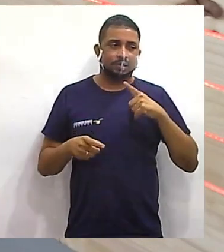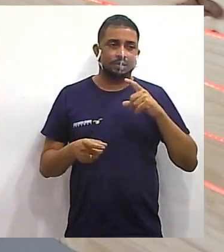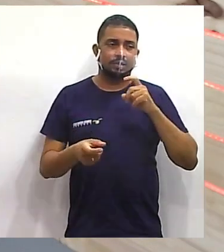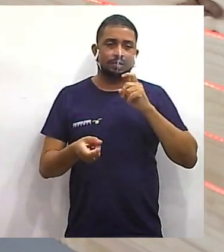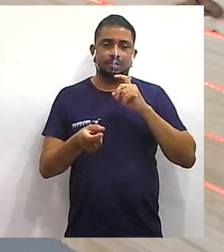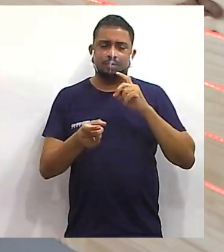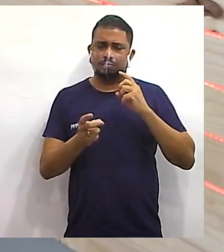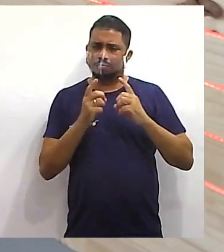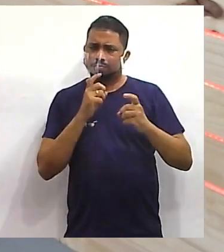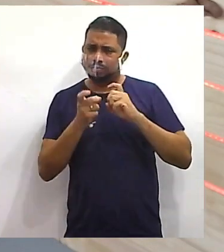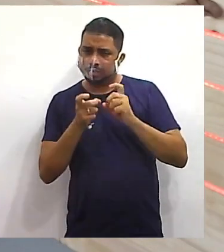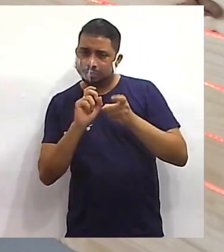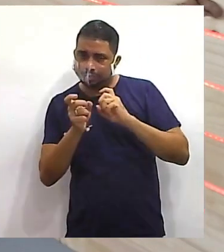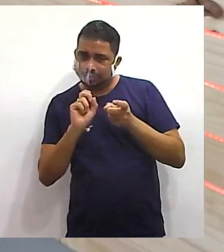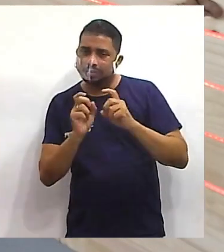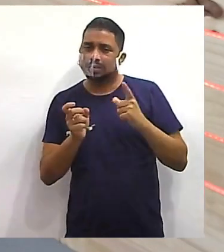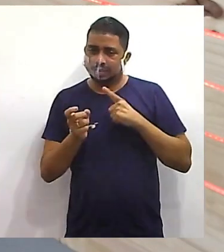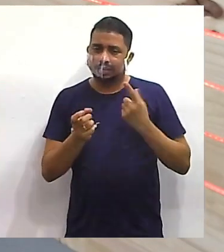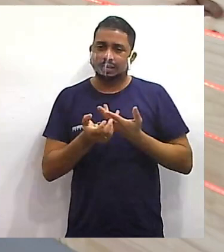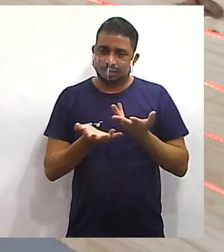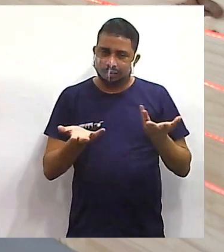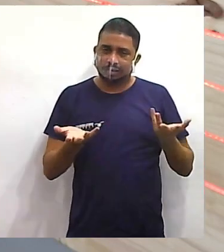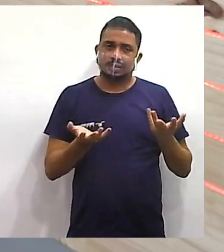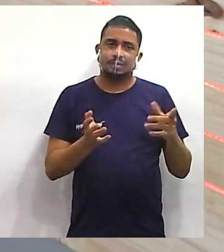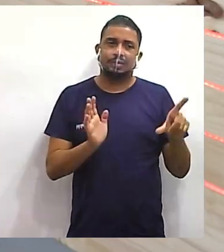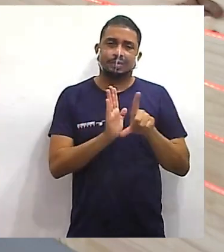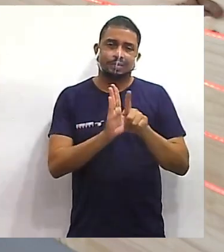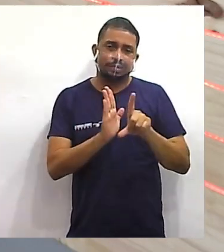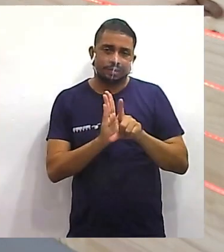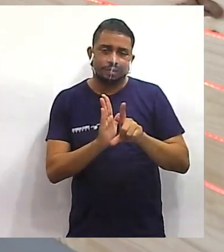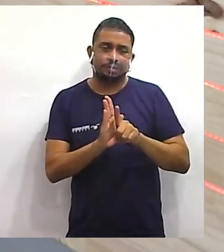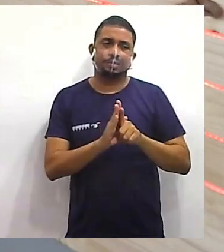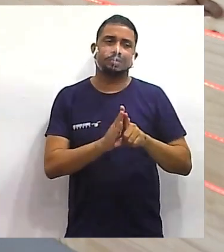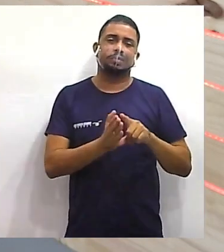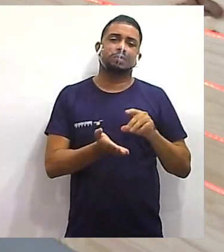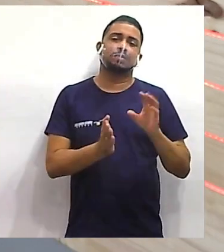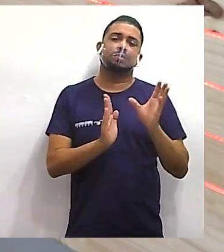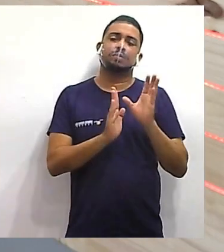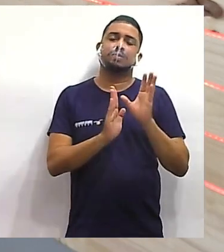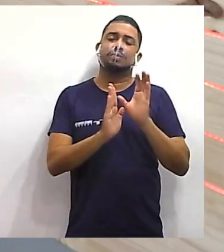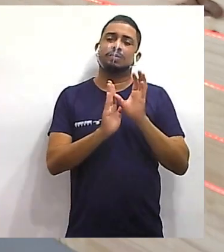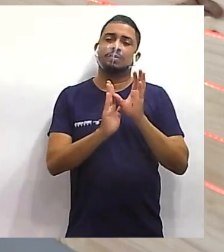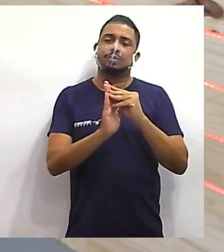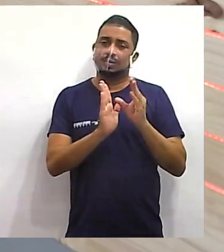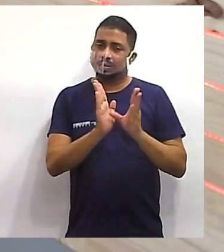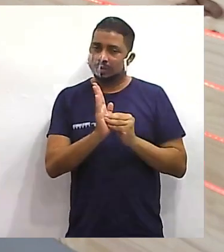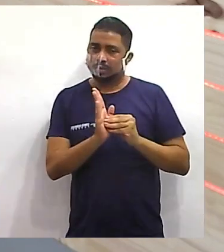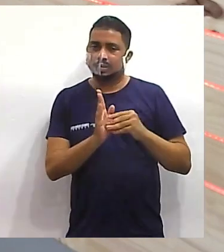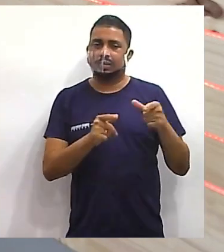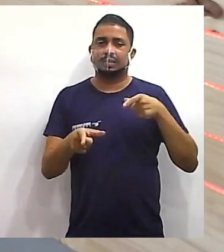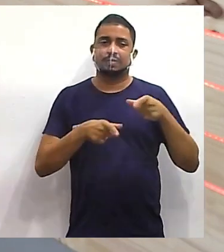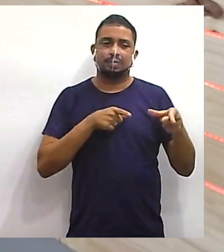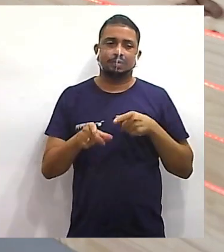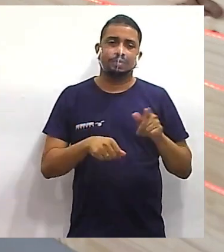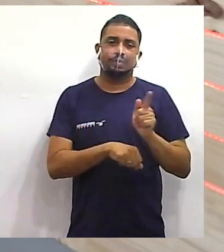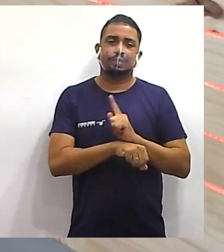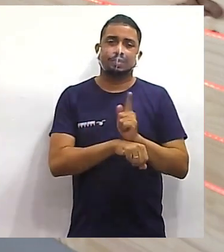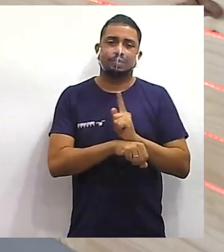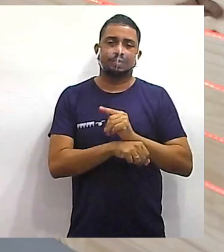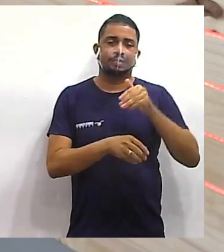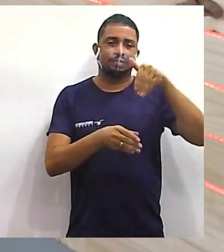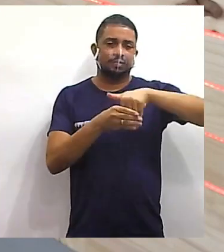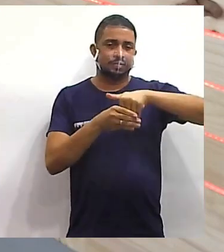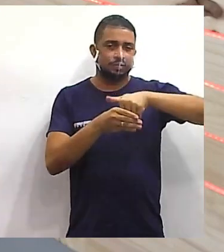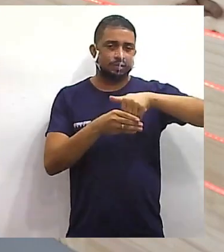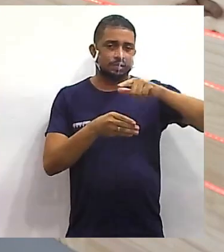está aqui trazendo, né, a legislação, os conteúdos que a gente trabalhou, mas a gestão democrática, ela